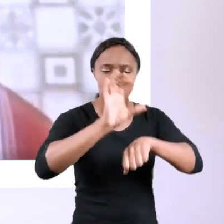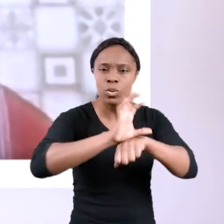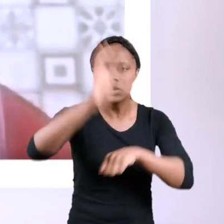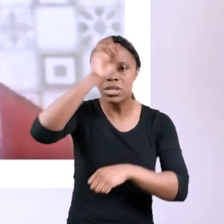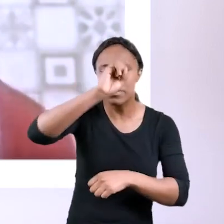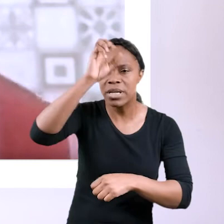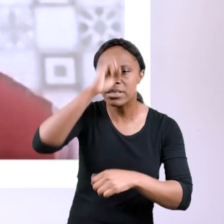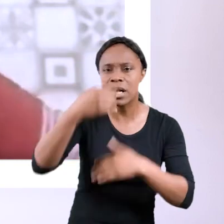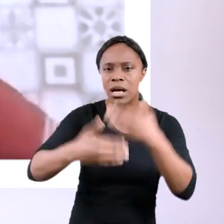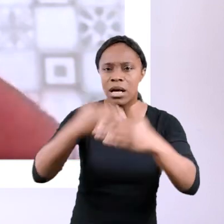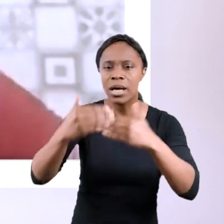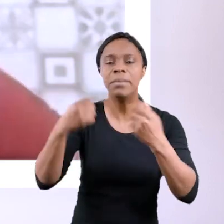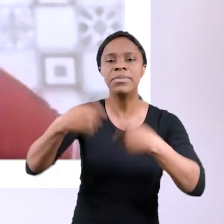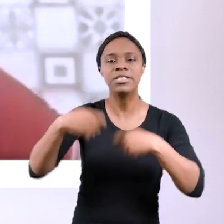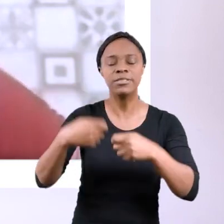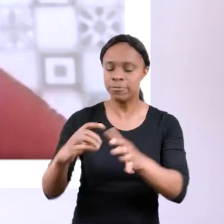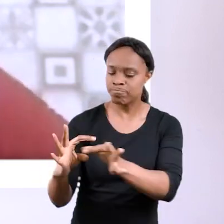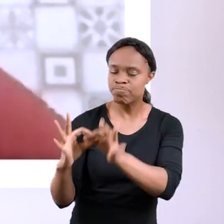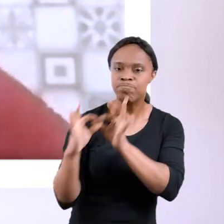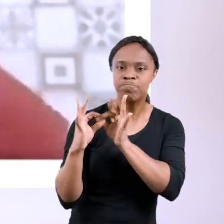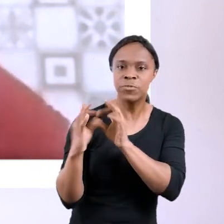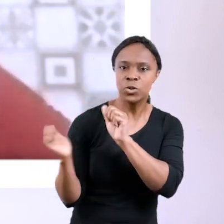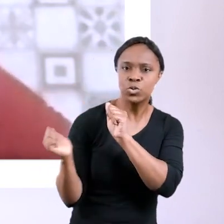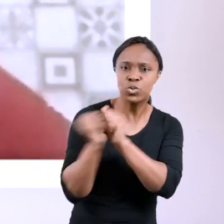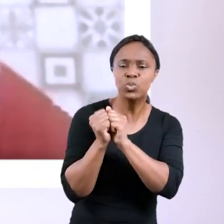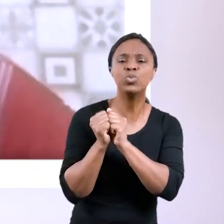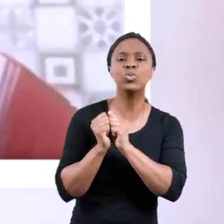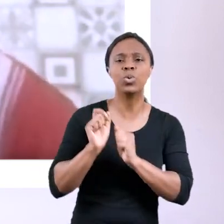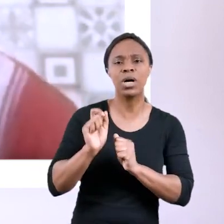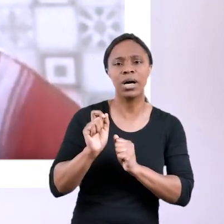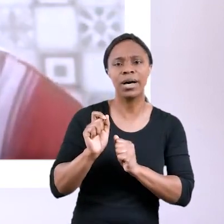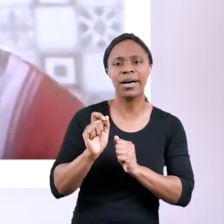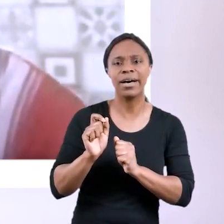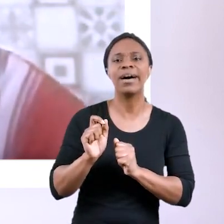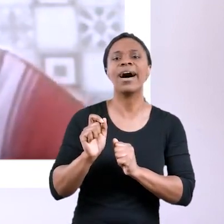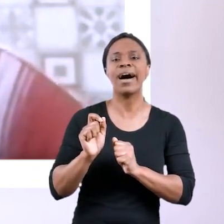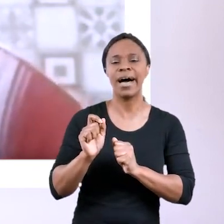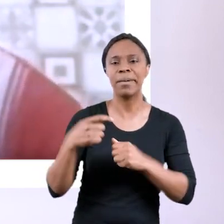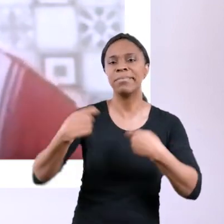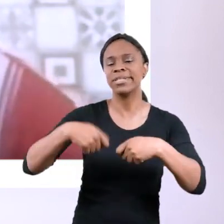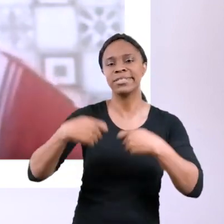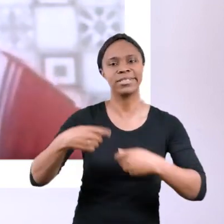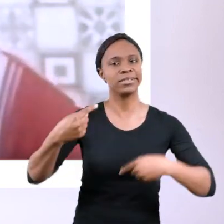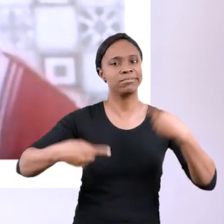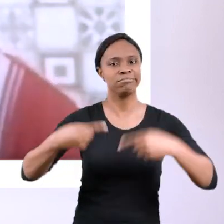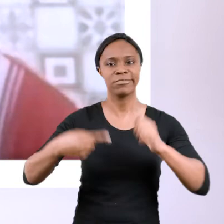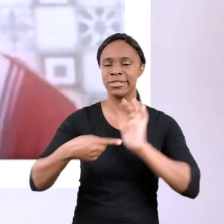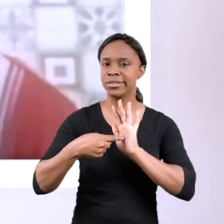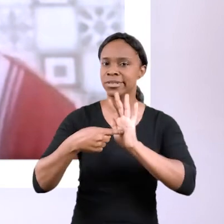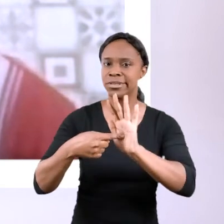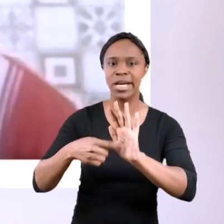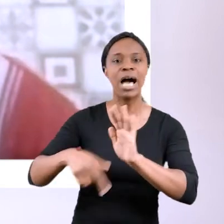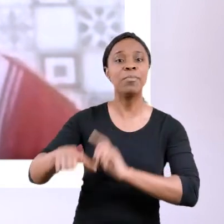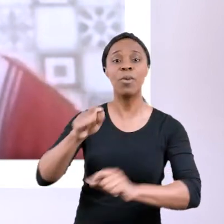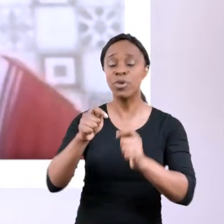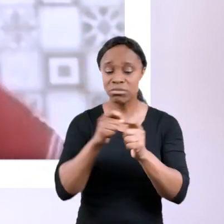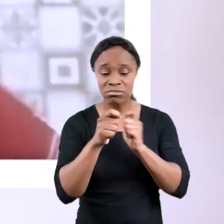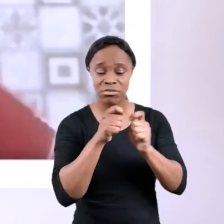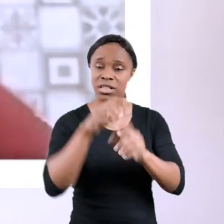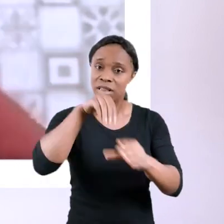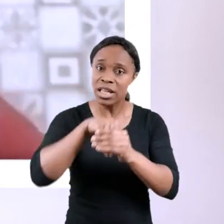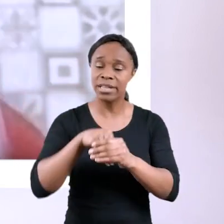ela tem que vir colada também na política de recrutamento e seleção no mercado de